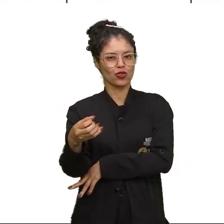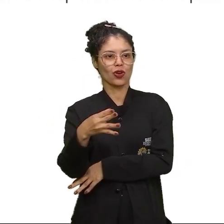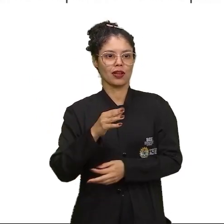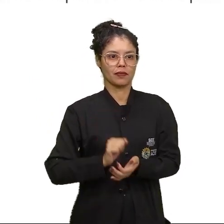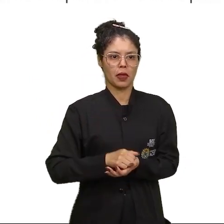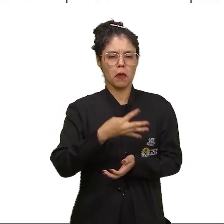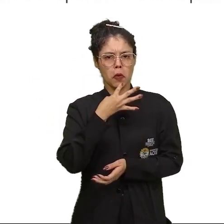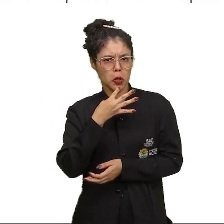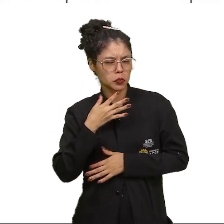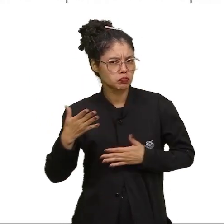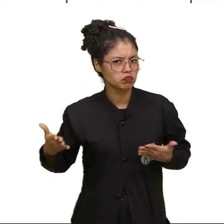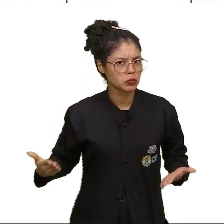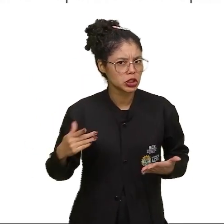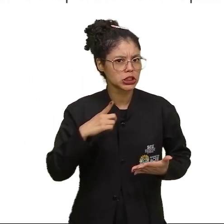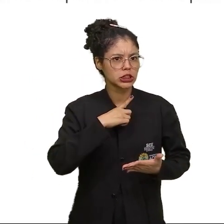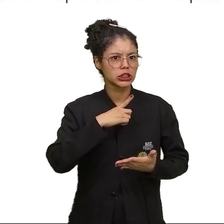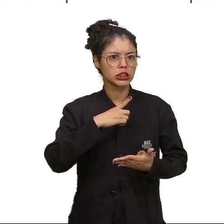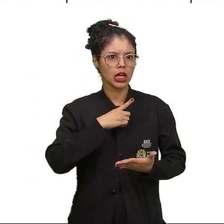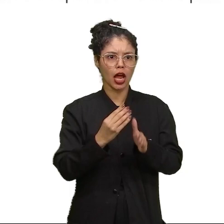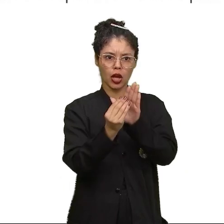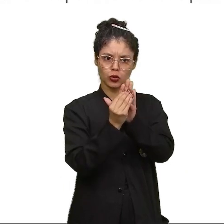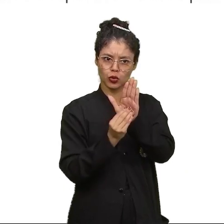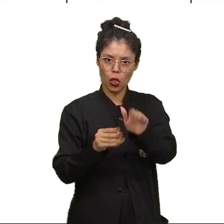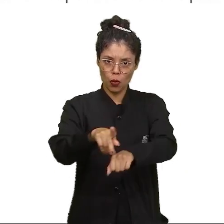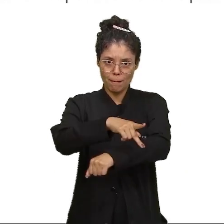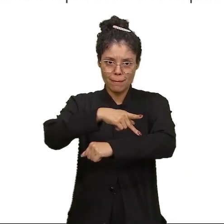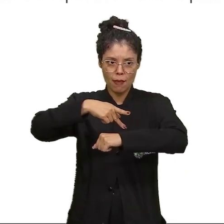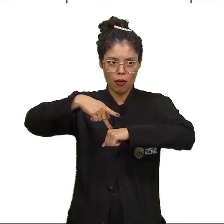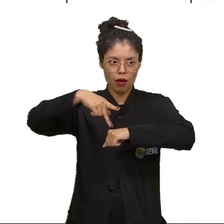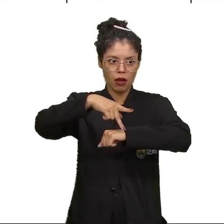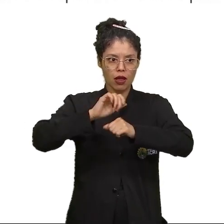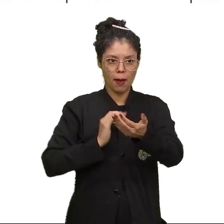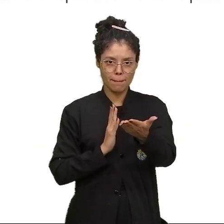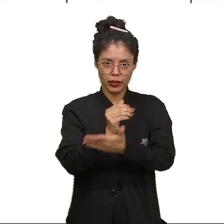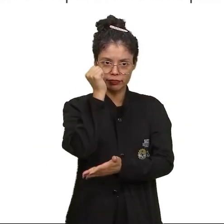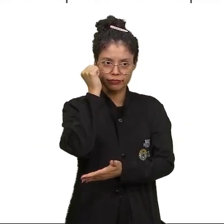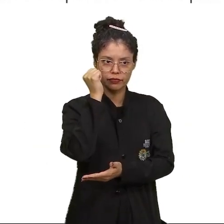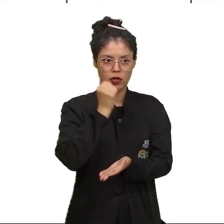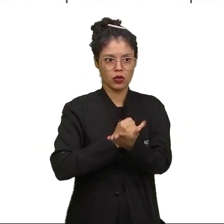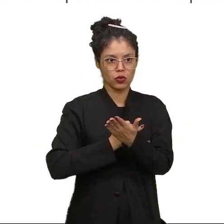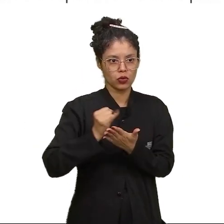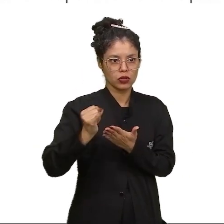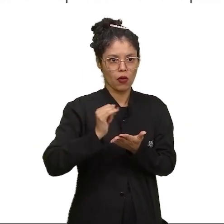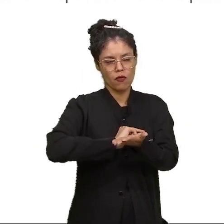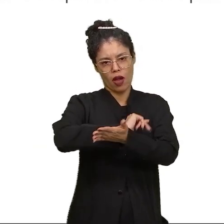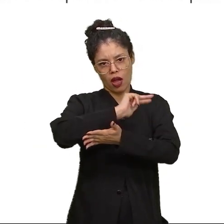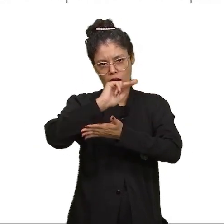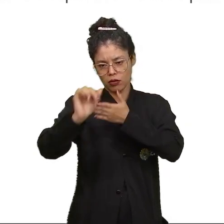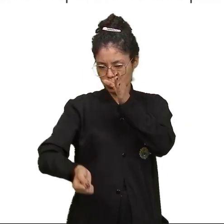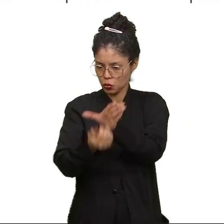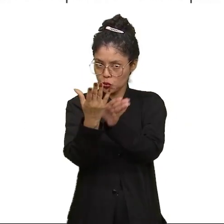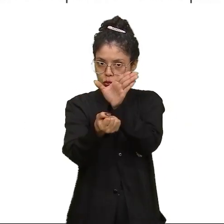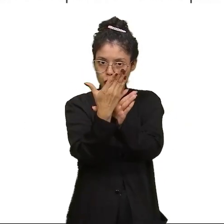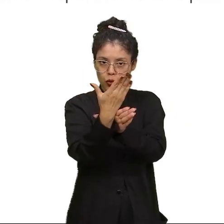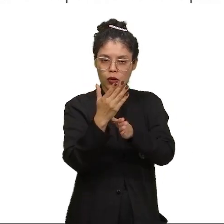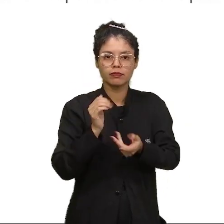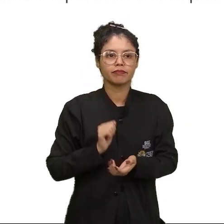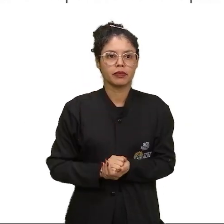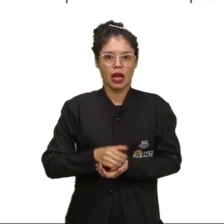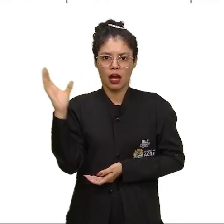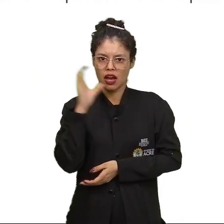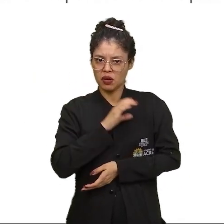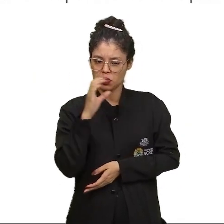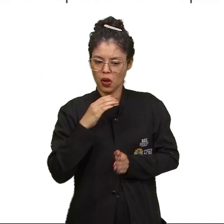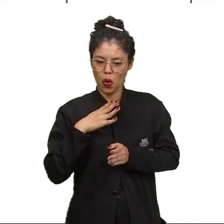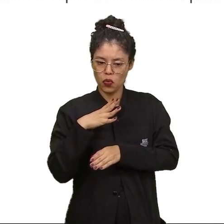mera coincidência que a agenda do país tenha sido tomada pela introdução de uma série de inventos. De forma